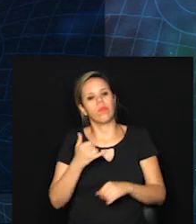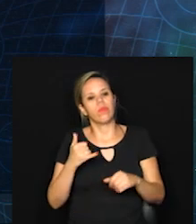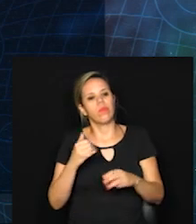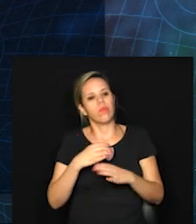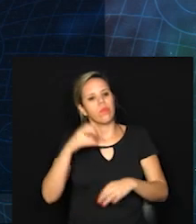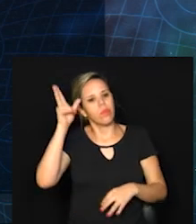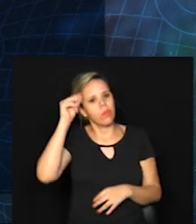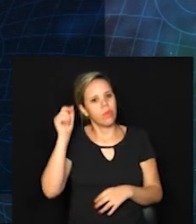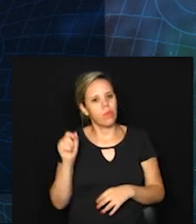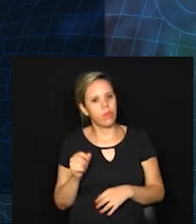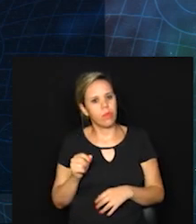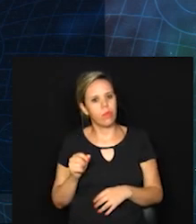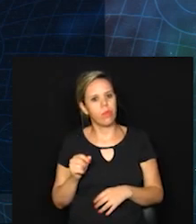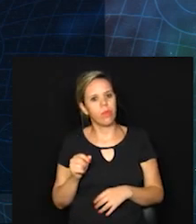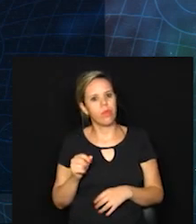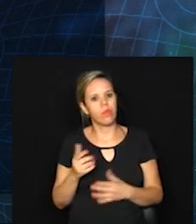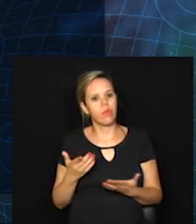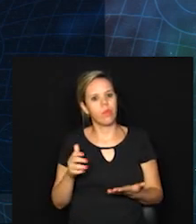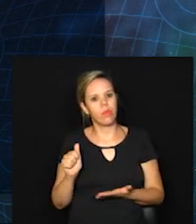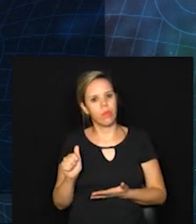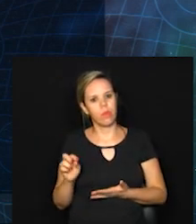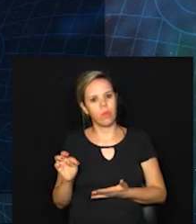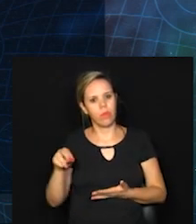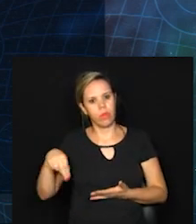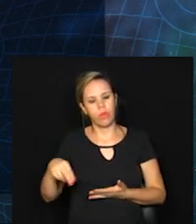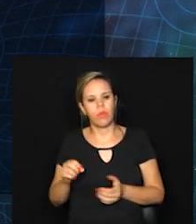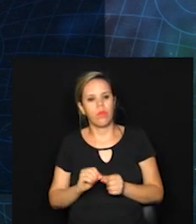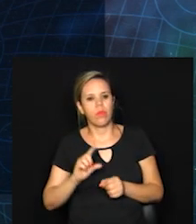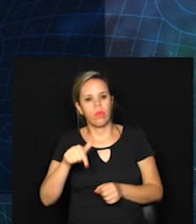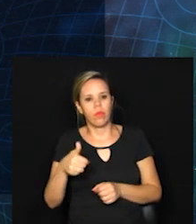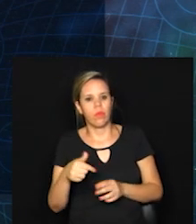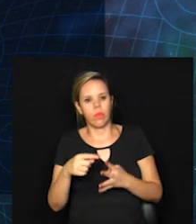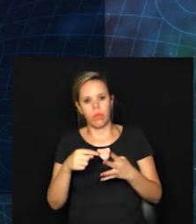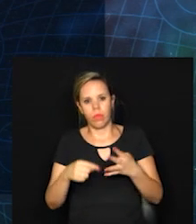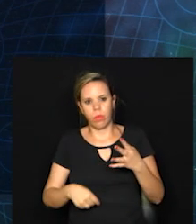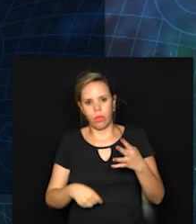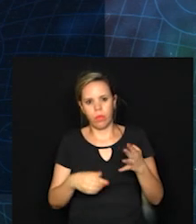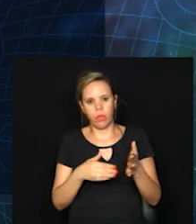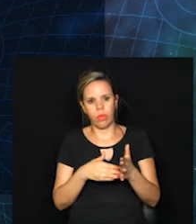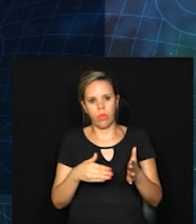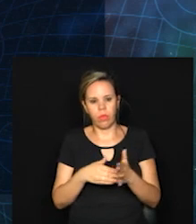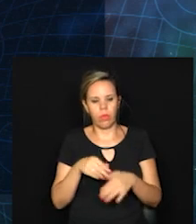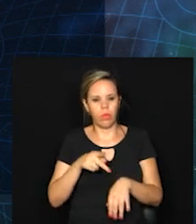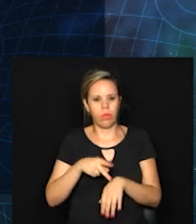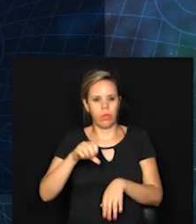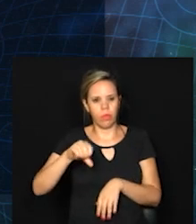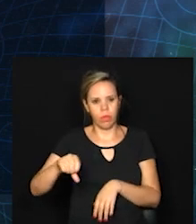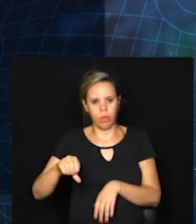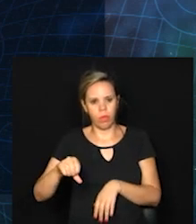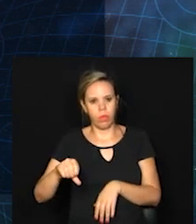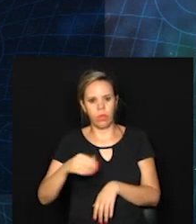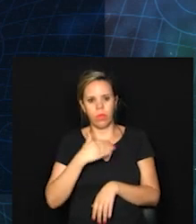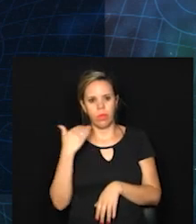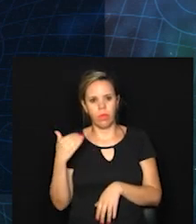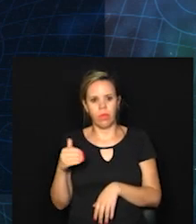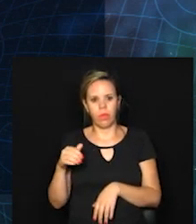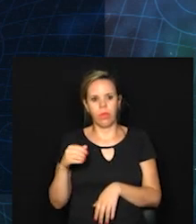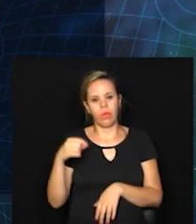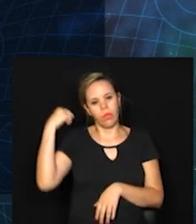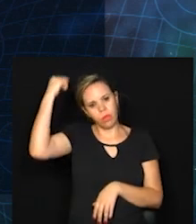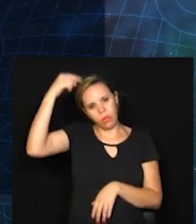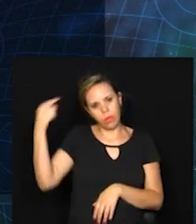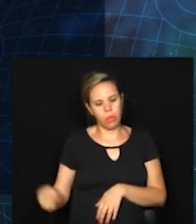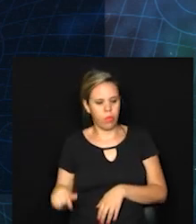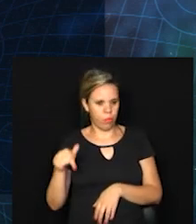Coelho, Arthur Nogueira, e aí sempre aquelas 4 últimas: Pedreira com 9 óbitos, Santo Antônio de Posse